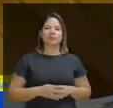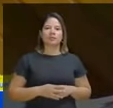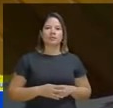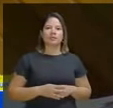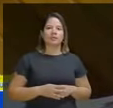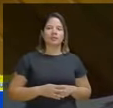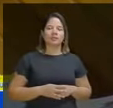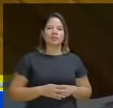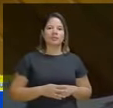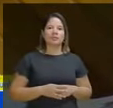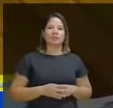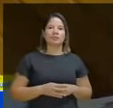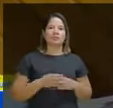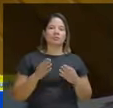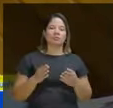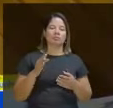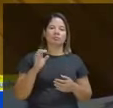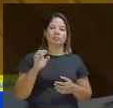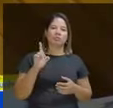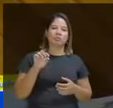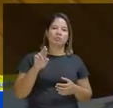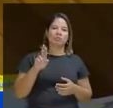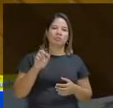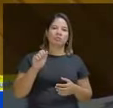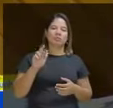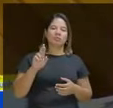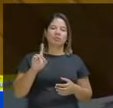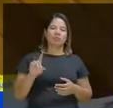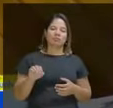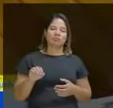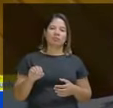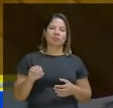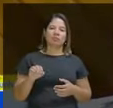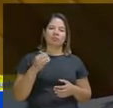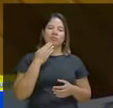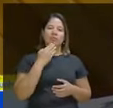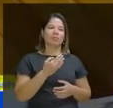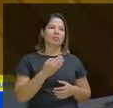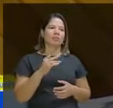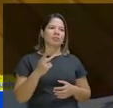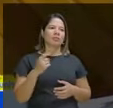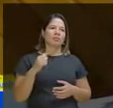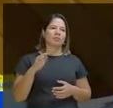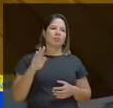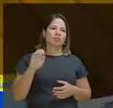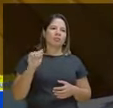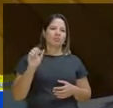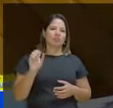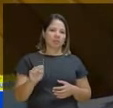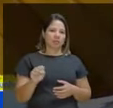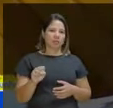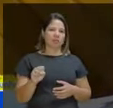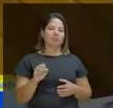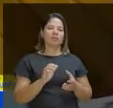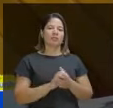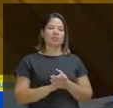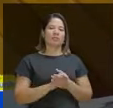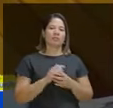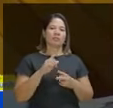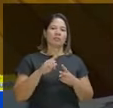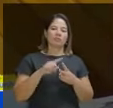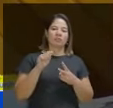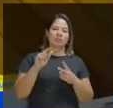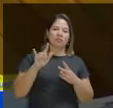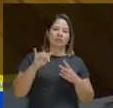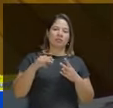Eduardo dos Santos Tavares impetrou habeas corpus com pedido de liminar em favor de Audilene Matos de Souza e Aline